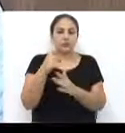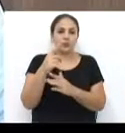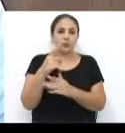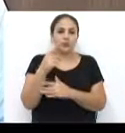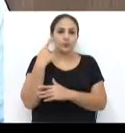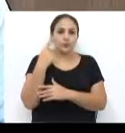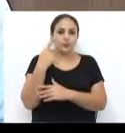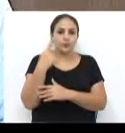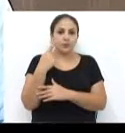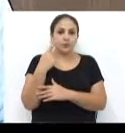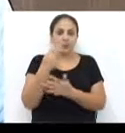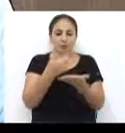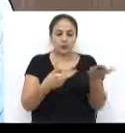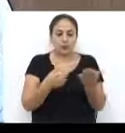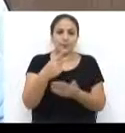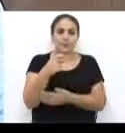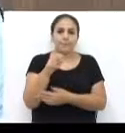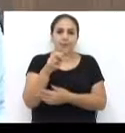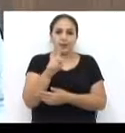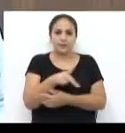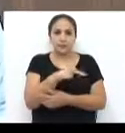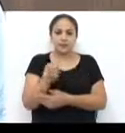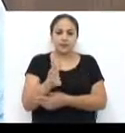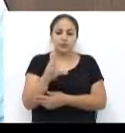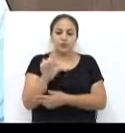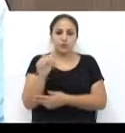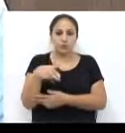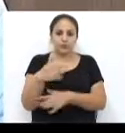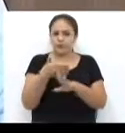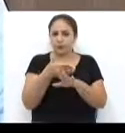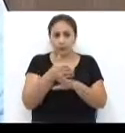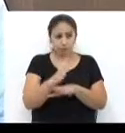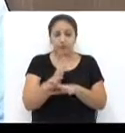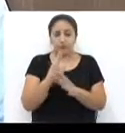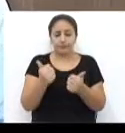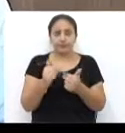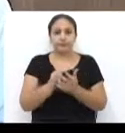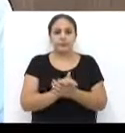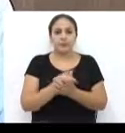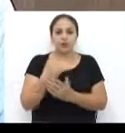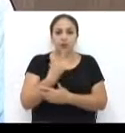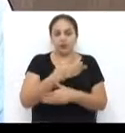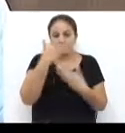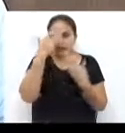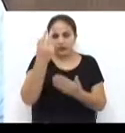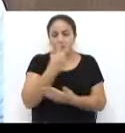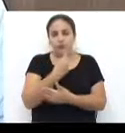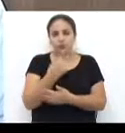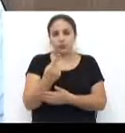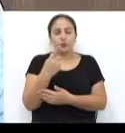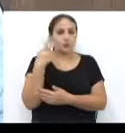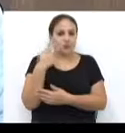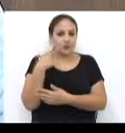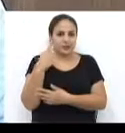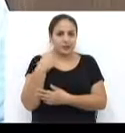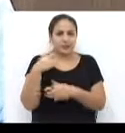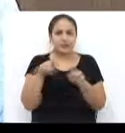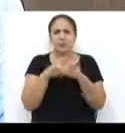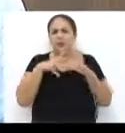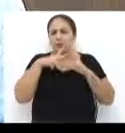Padre Wilson, e aprovado pelos demais membros da comissão. Eu queria, nesse momento, agradecer aos 21 vereadores dessa